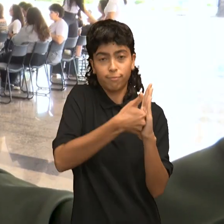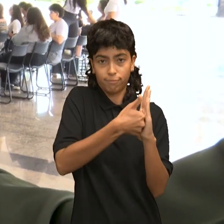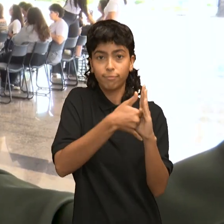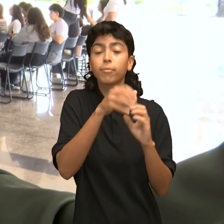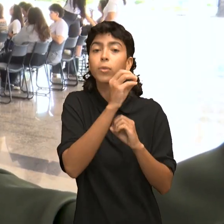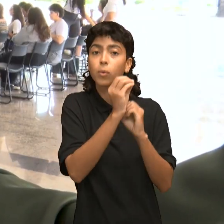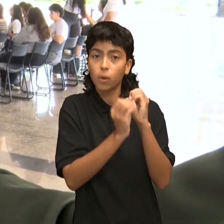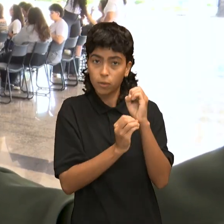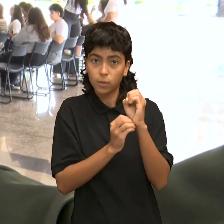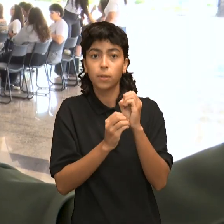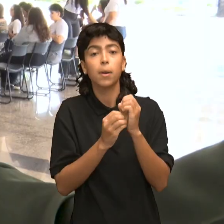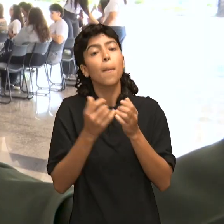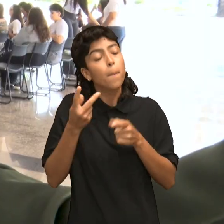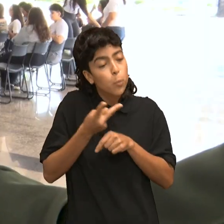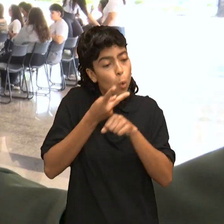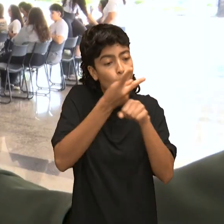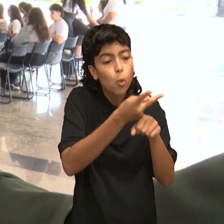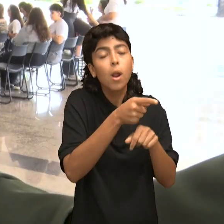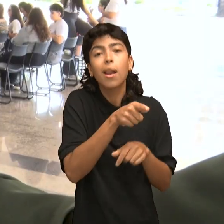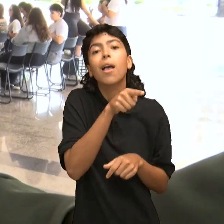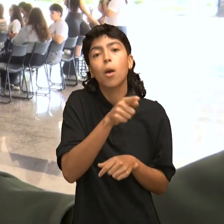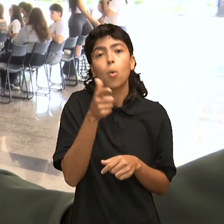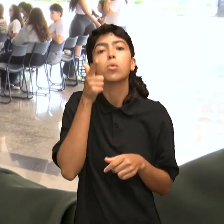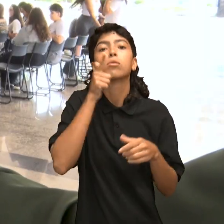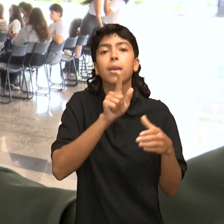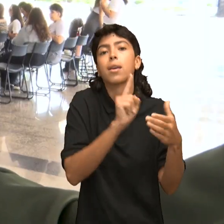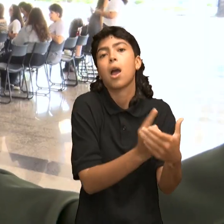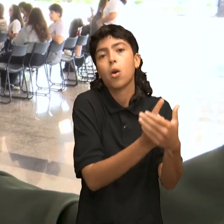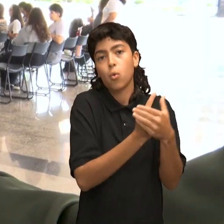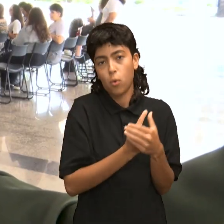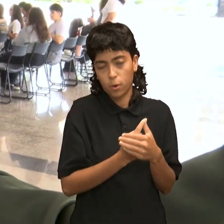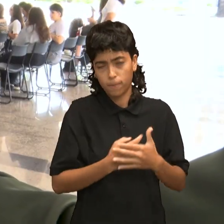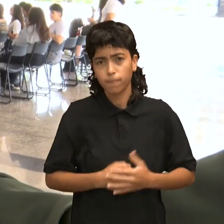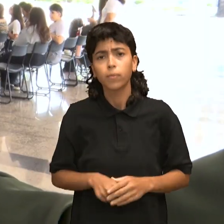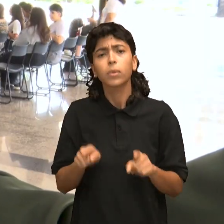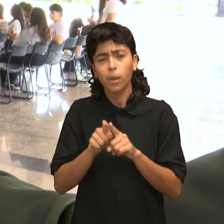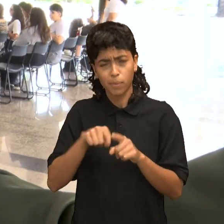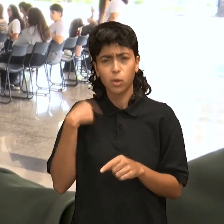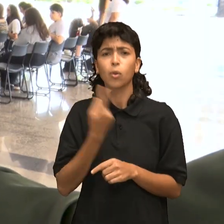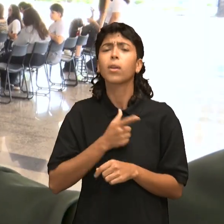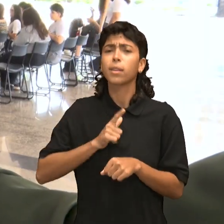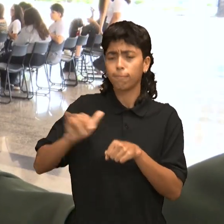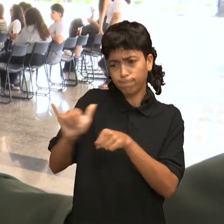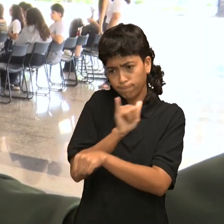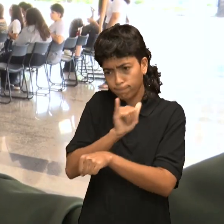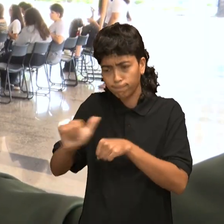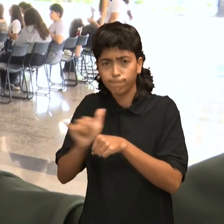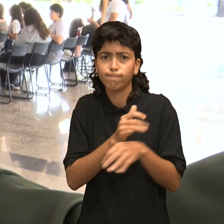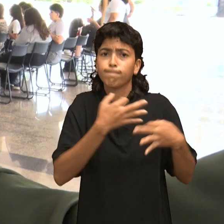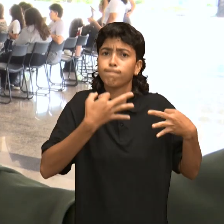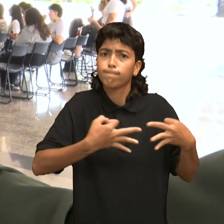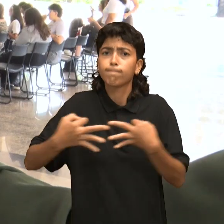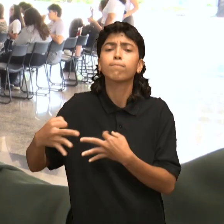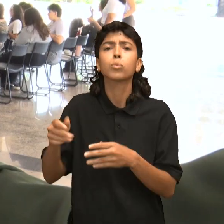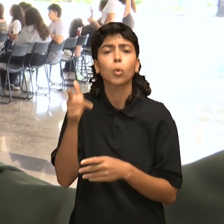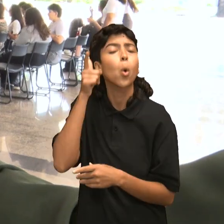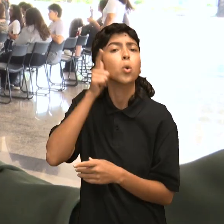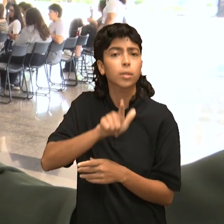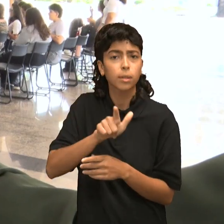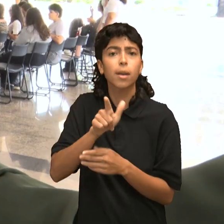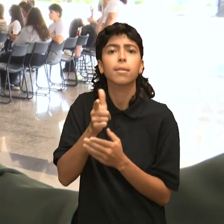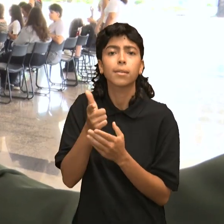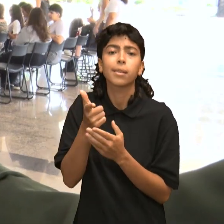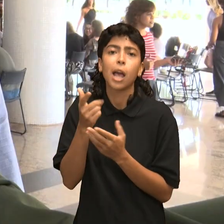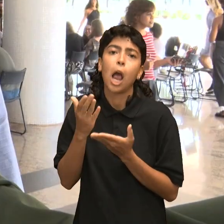para receber o devido acolhimento. E nós temos protocolos e fluxos especializados para atender a essa mulher em situação